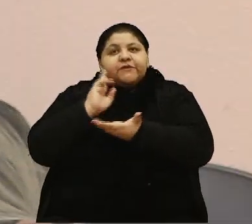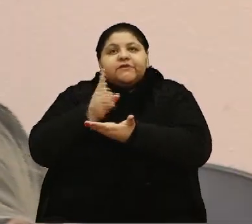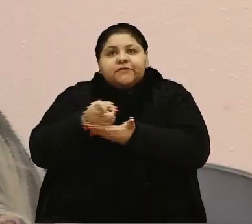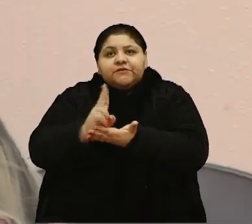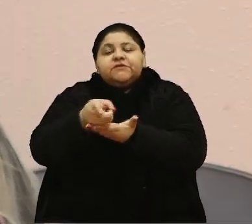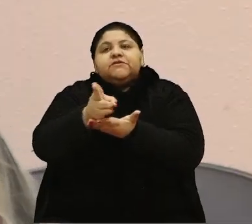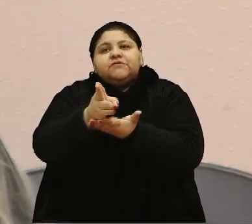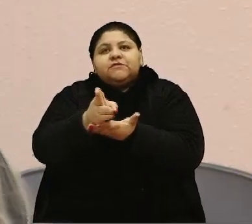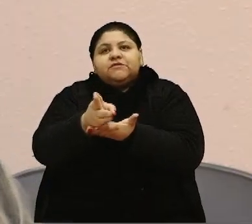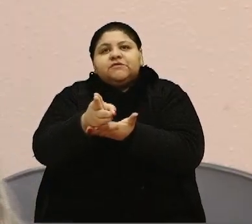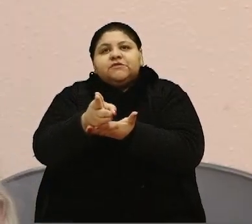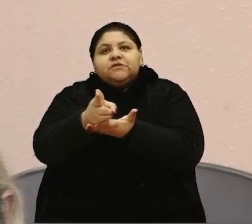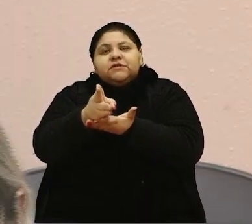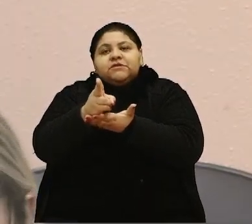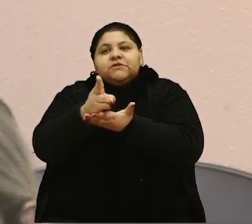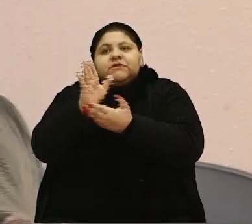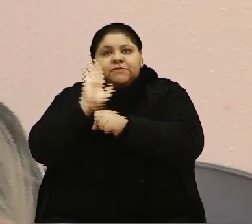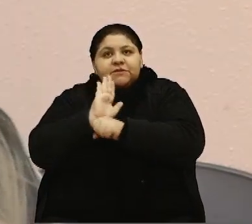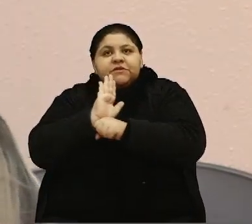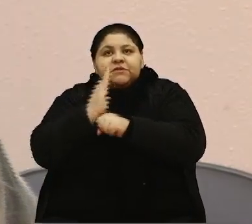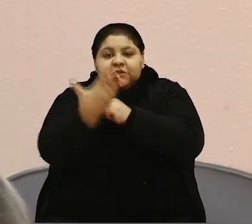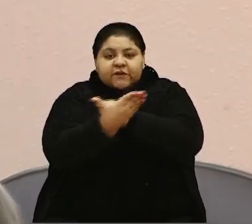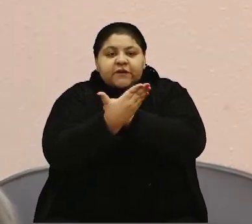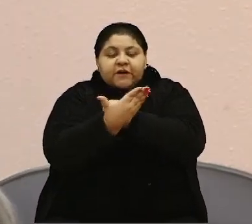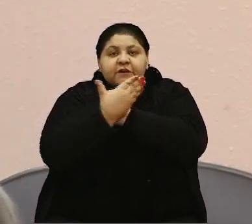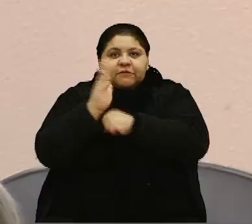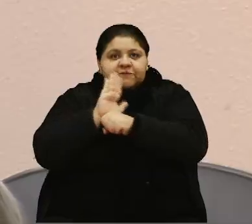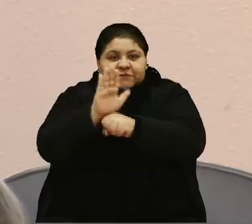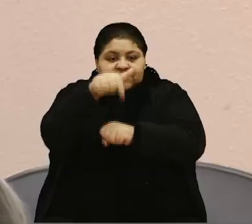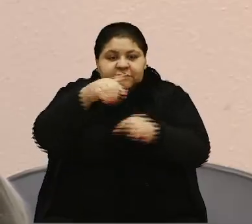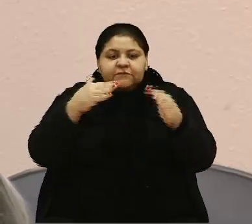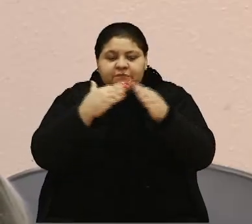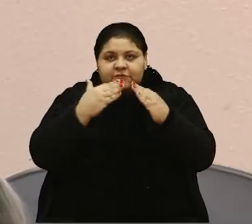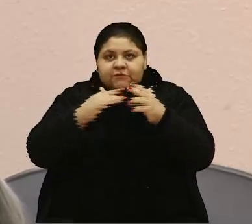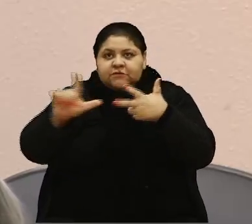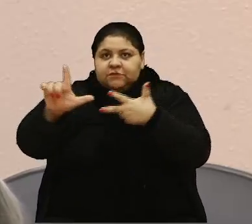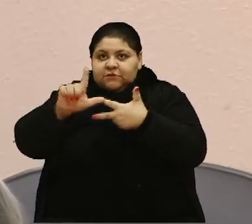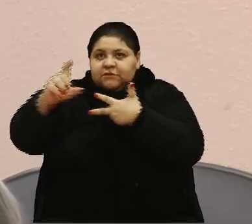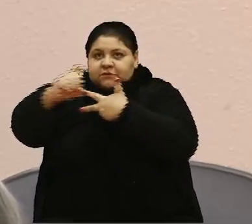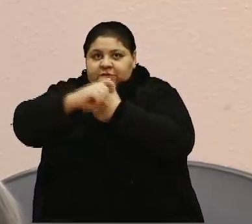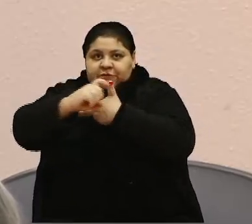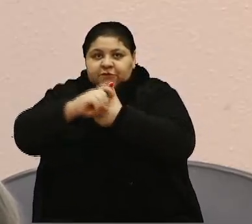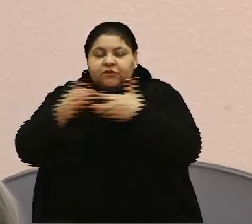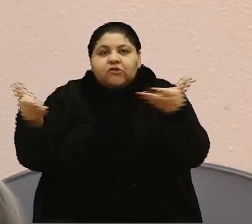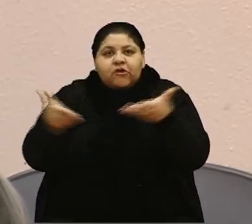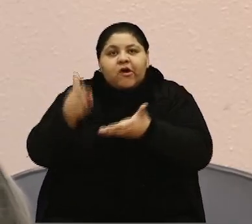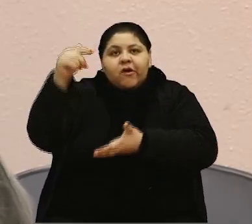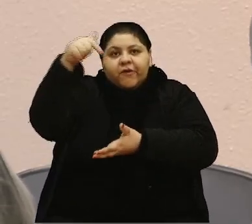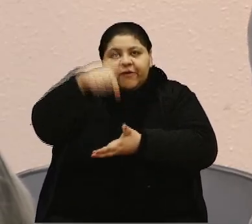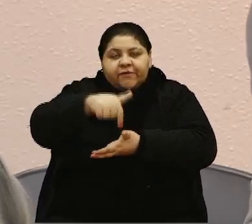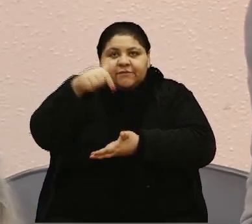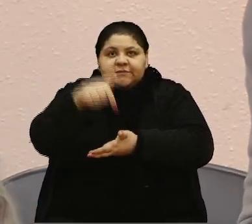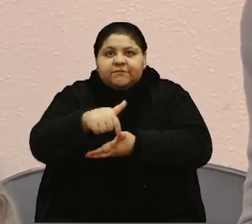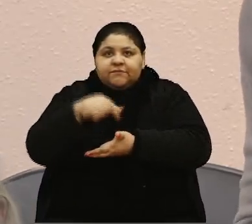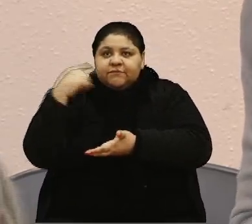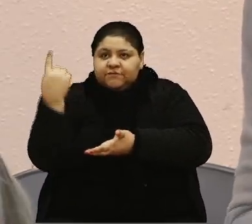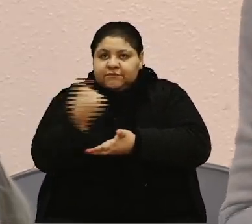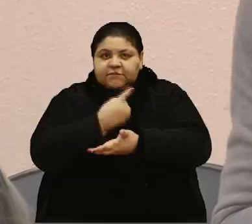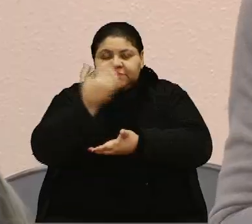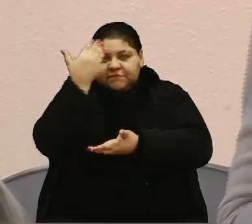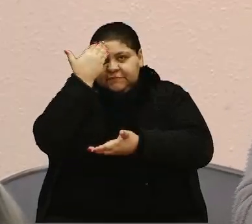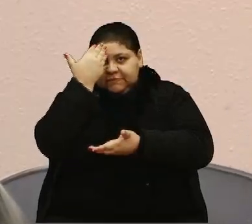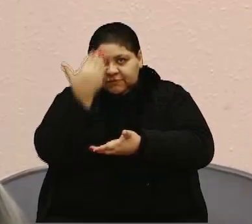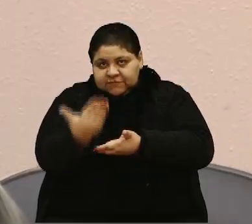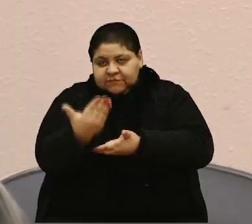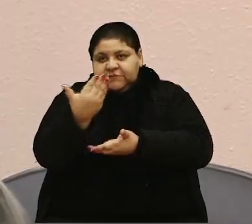nos ajudaram, tanto essa Casa Legislativa quanto o Executivo Municipal. Então, aqui estender os nossos